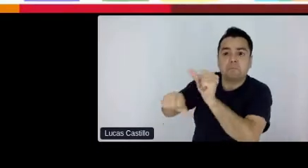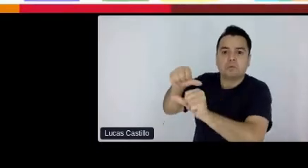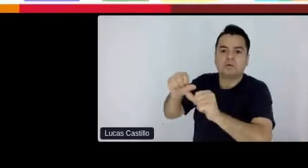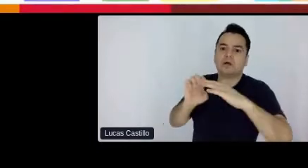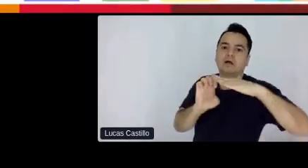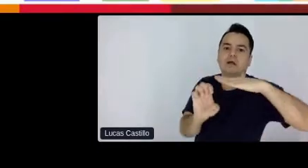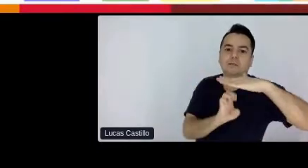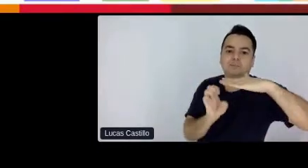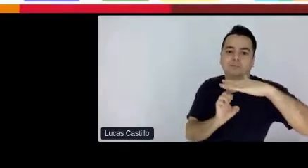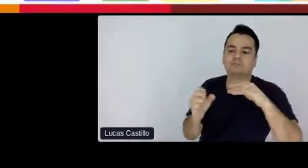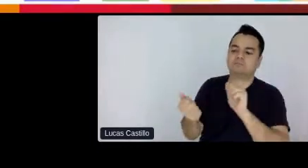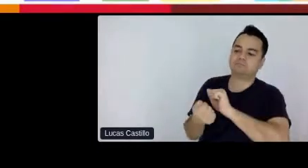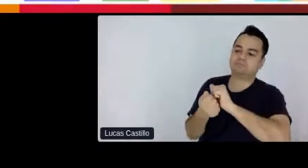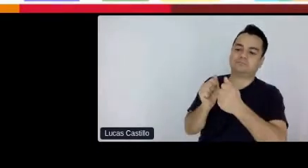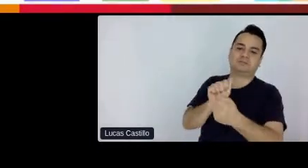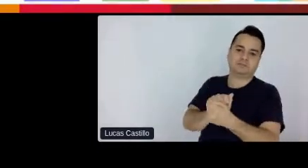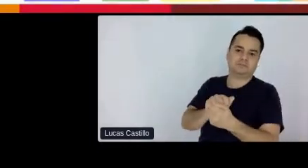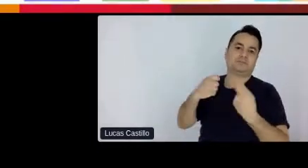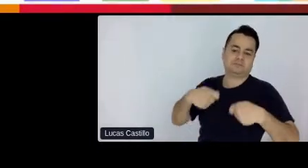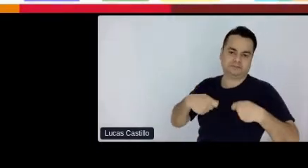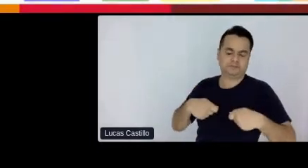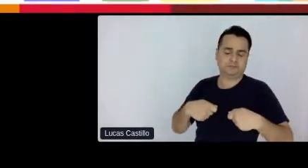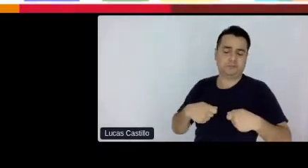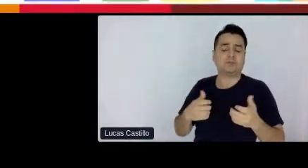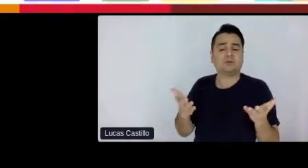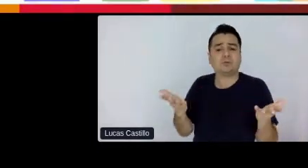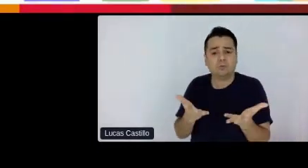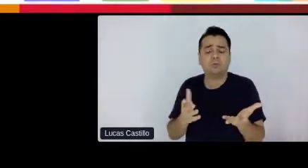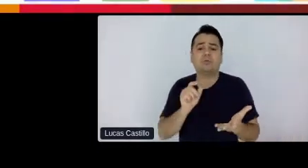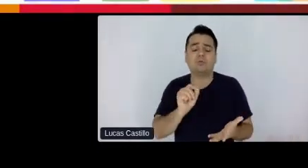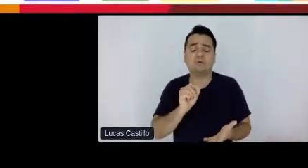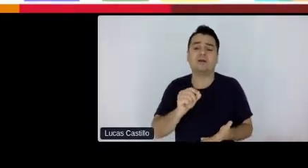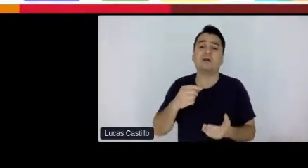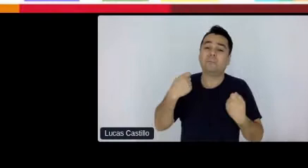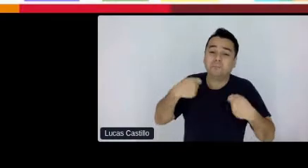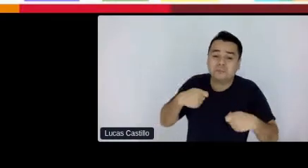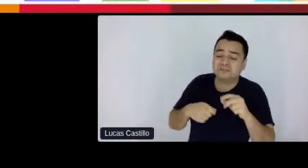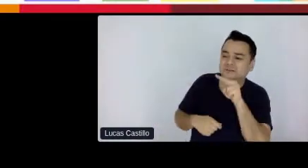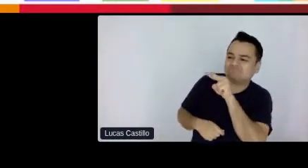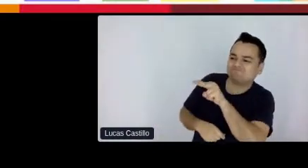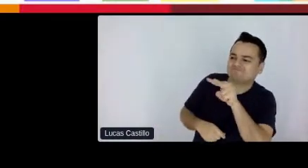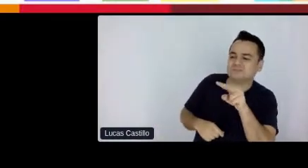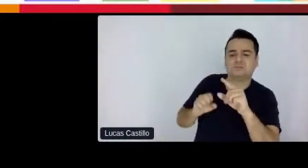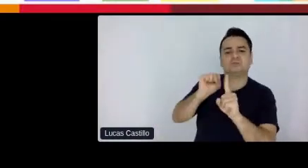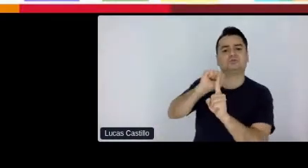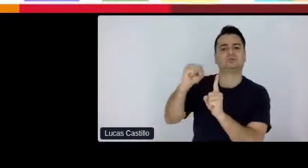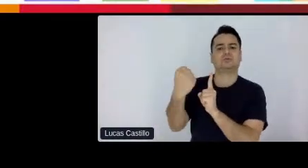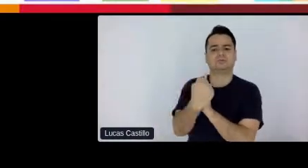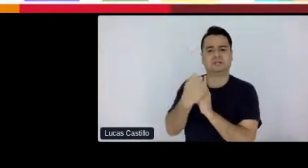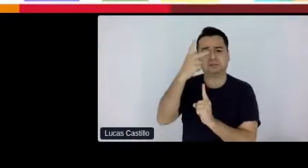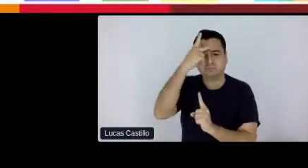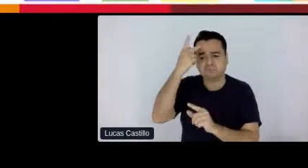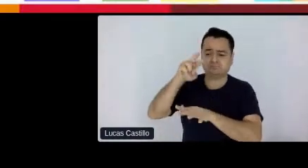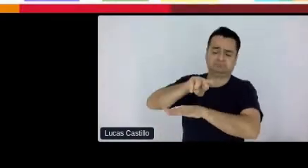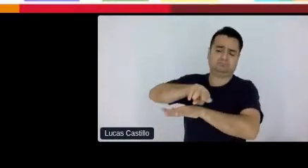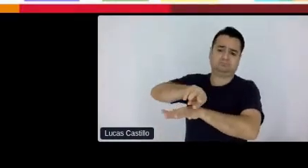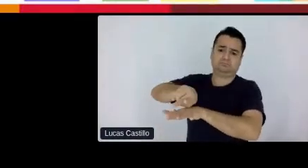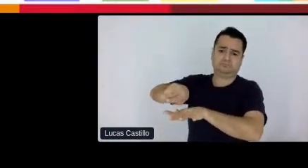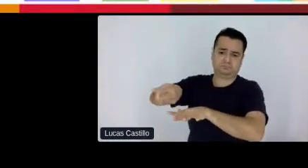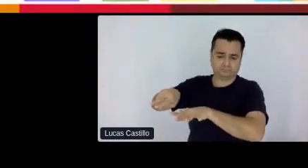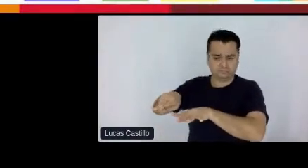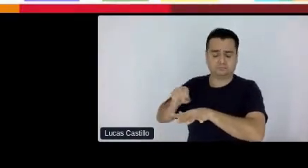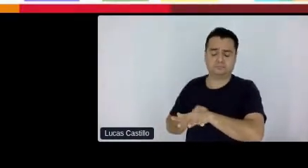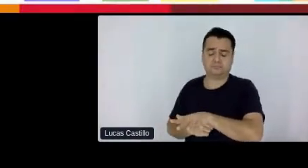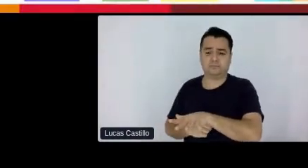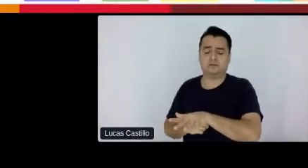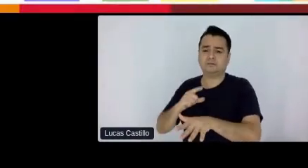das demandas mais presentes atualmente é o reconhecimento da existência e promoção e valorização da diversidade, com os